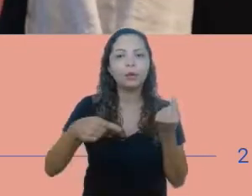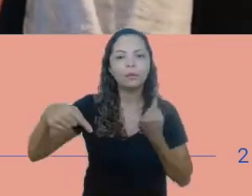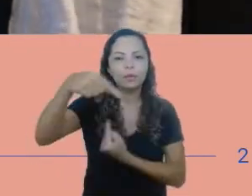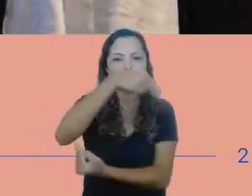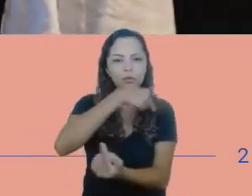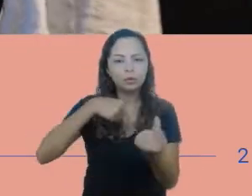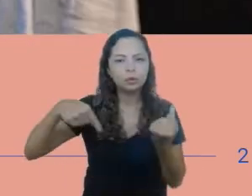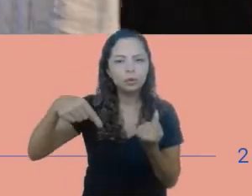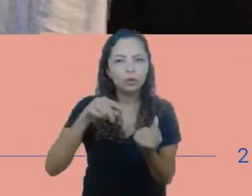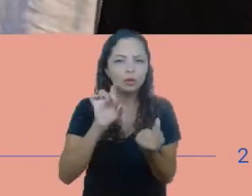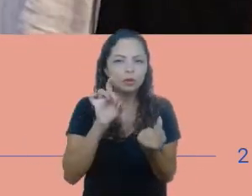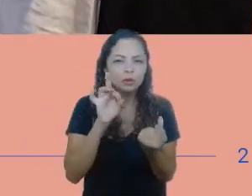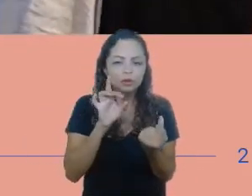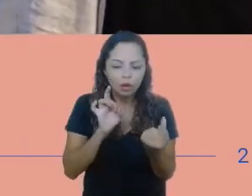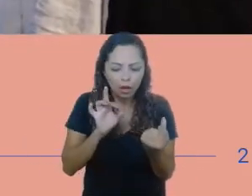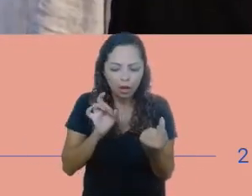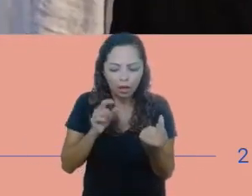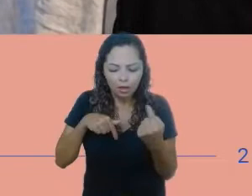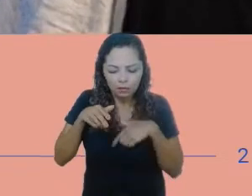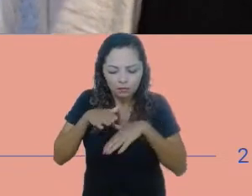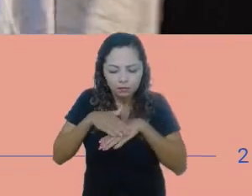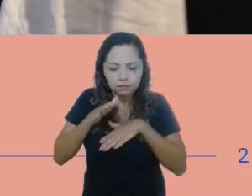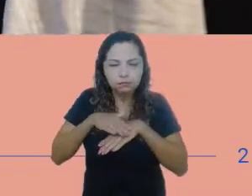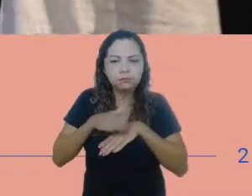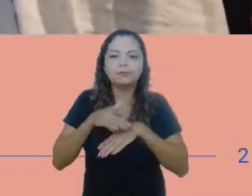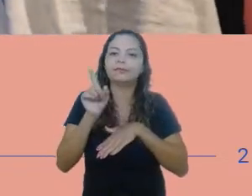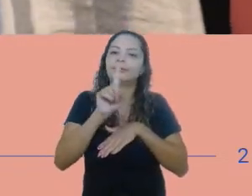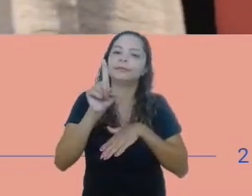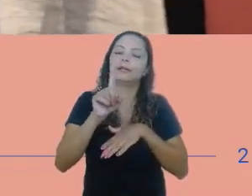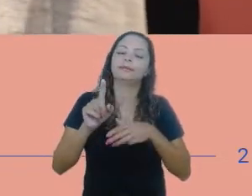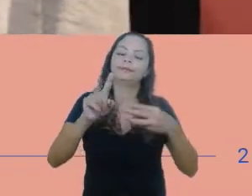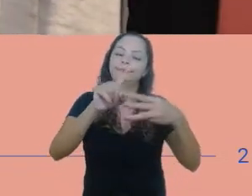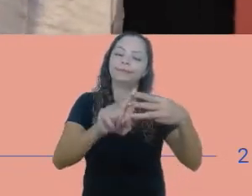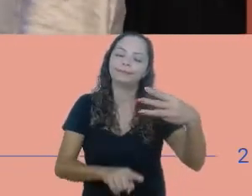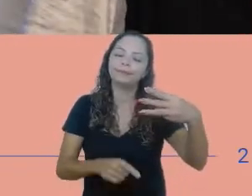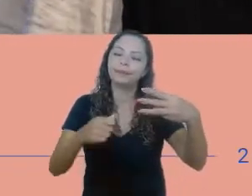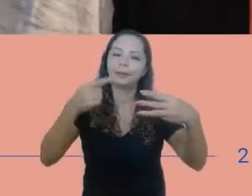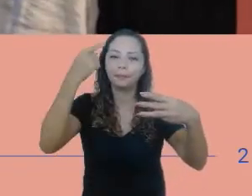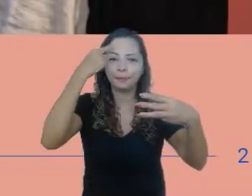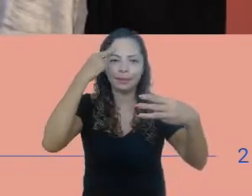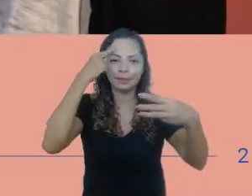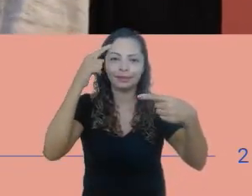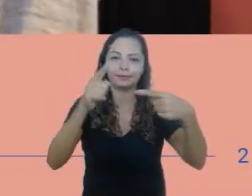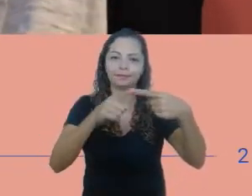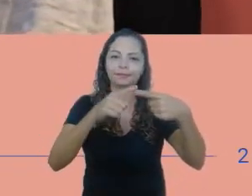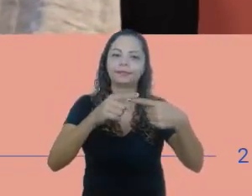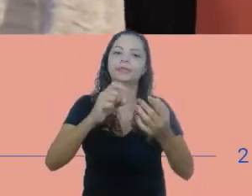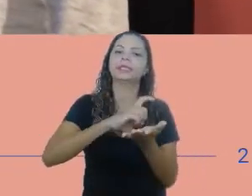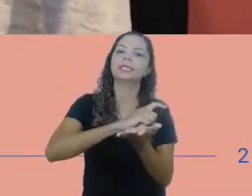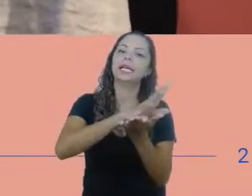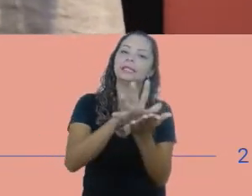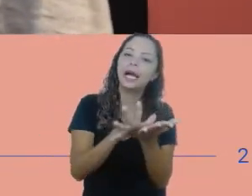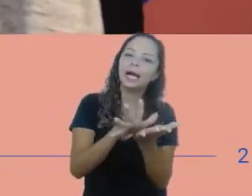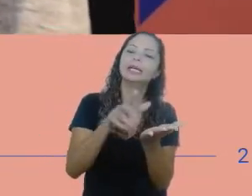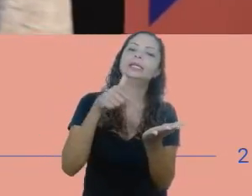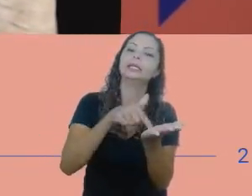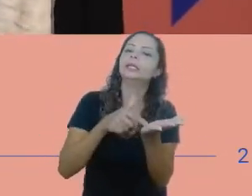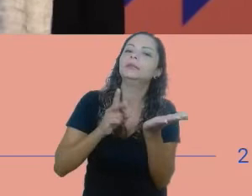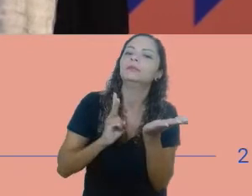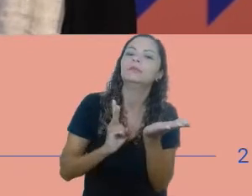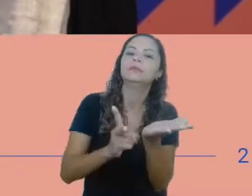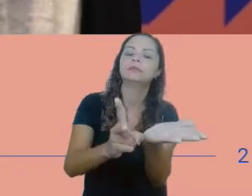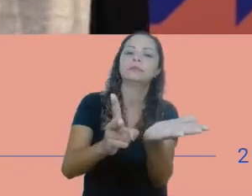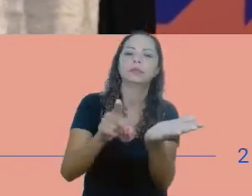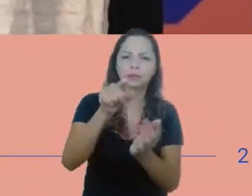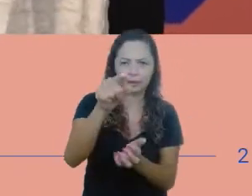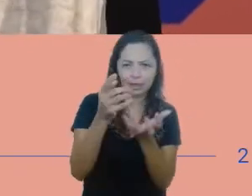para seguir nesse movimento primeiro tem que pensar design performance se a gente quer fazer produtos